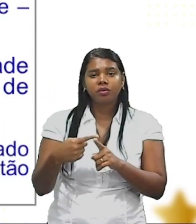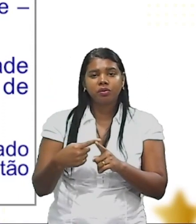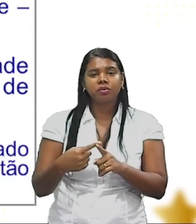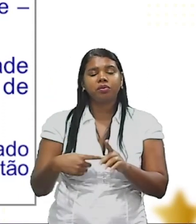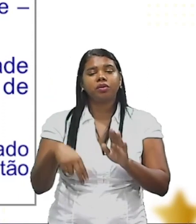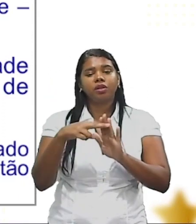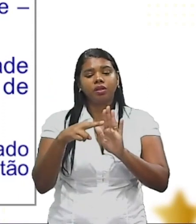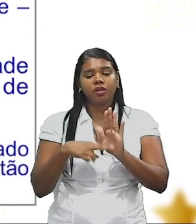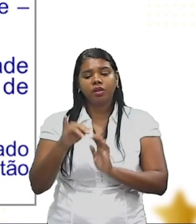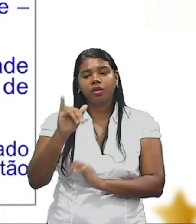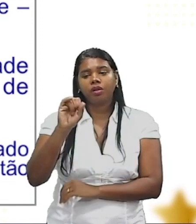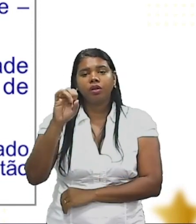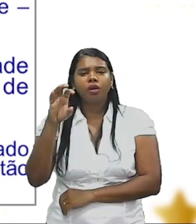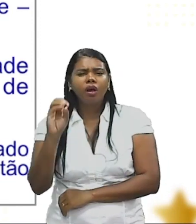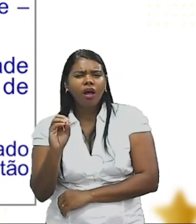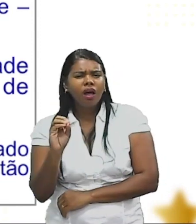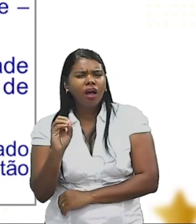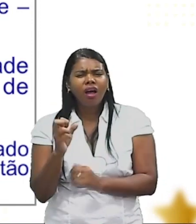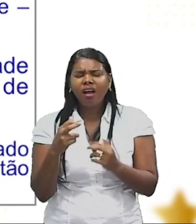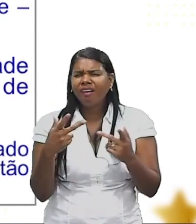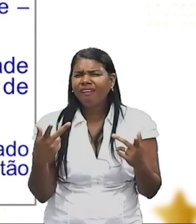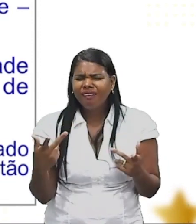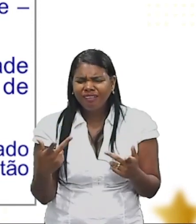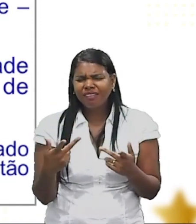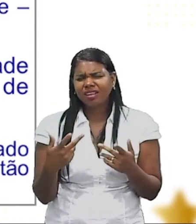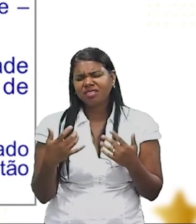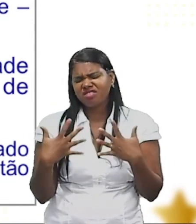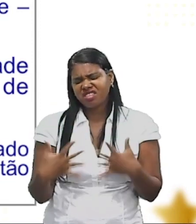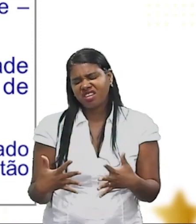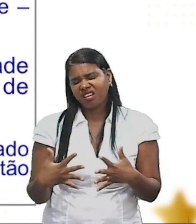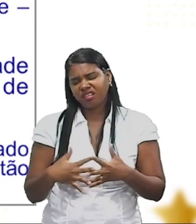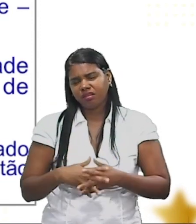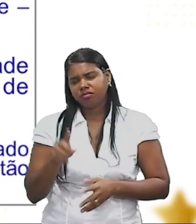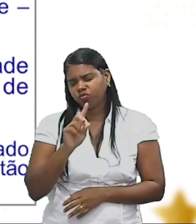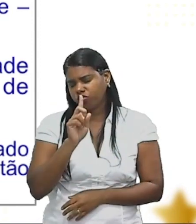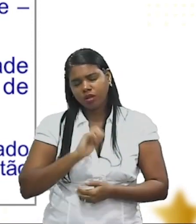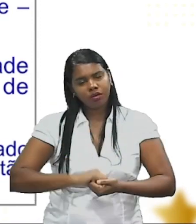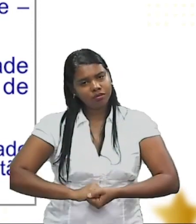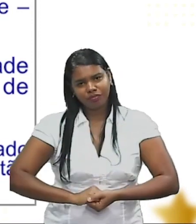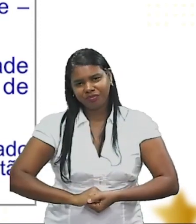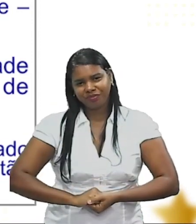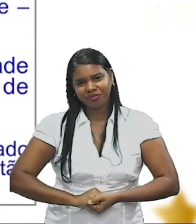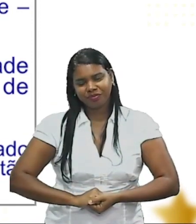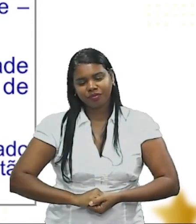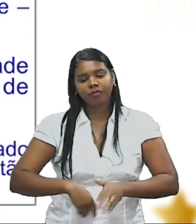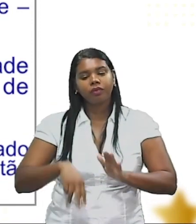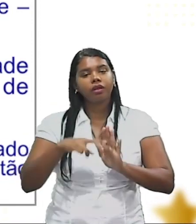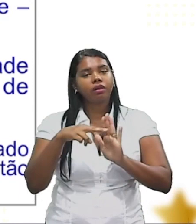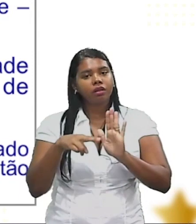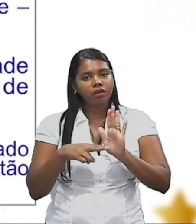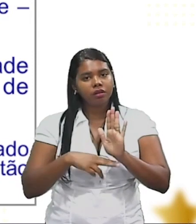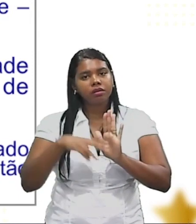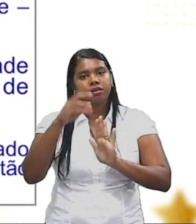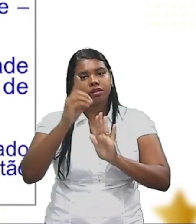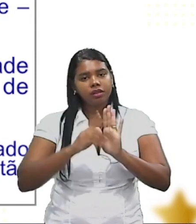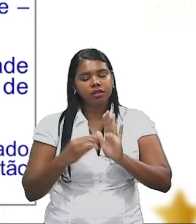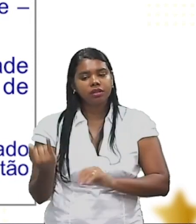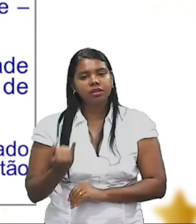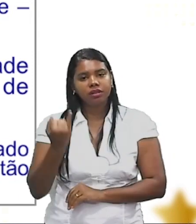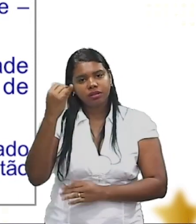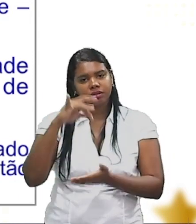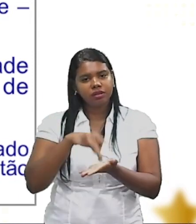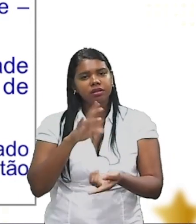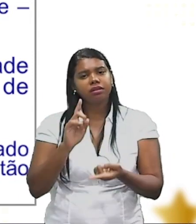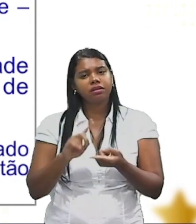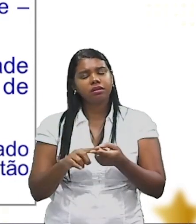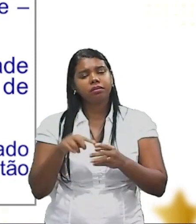ISO. Ah, mas norma é uma coisa enfadonha, é uma coisa chata. Não. A norma são diretrizes importantíssimas, que faz